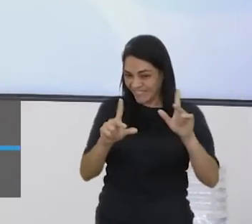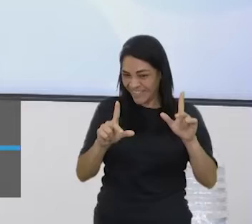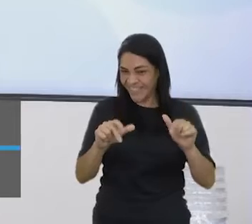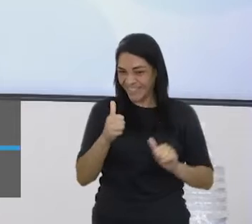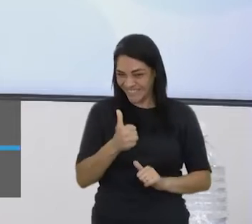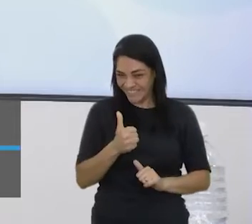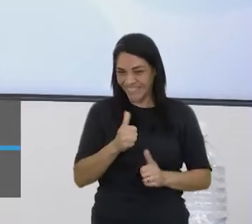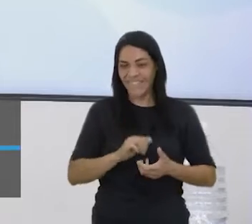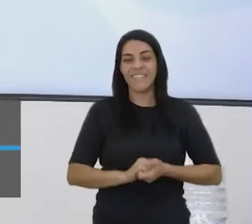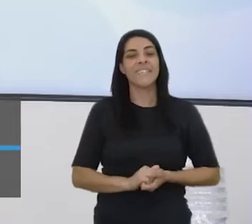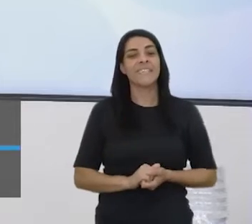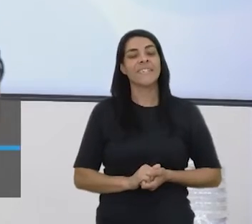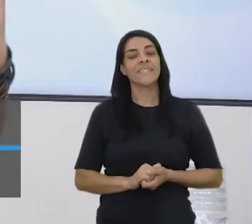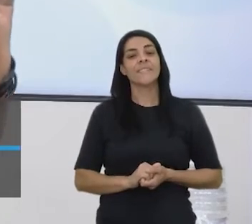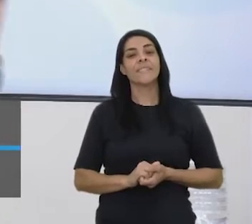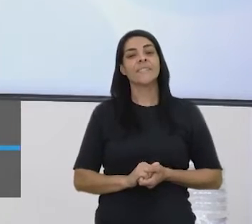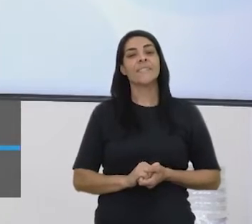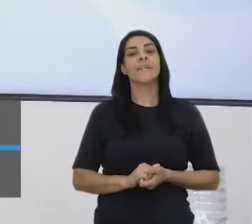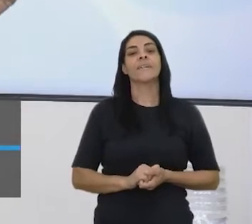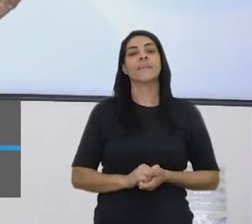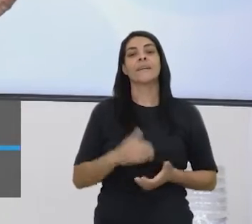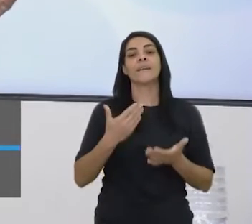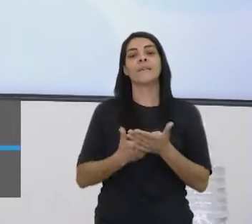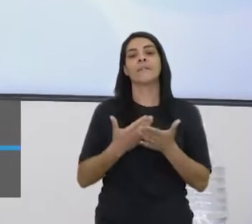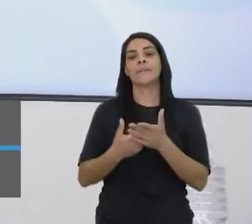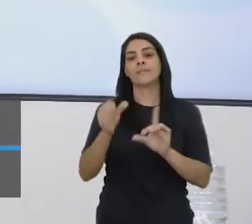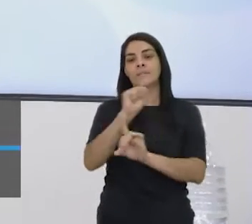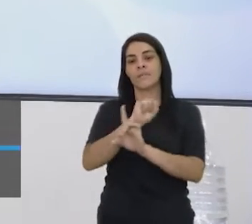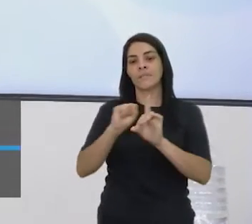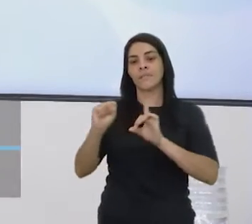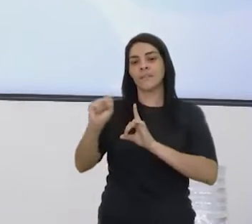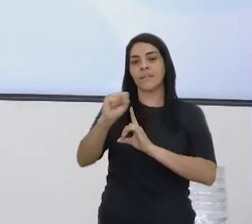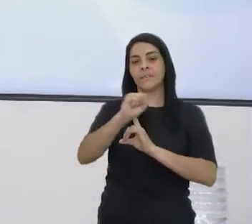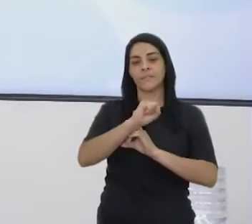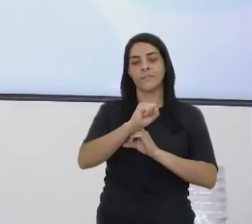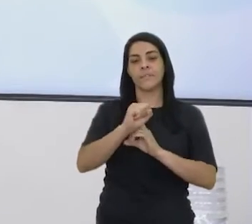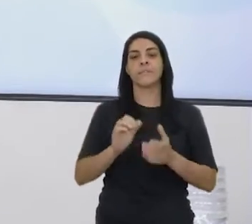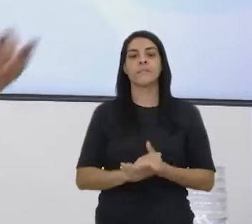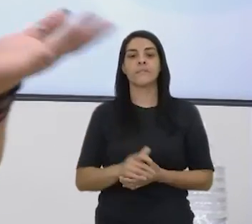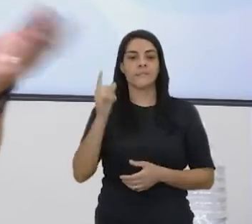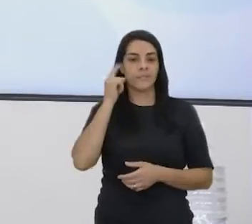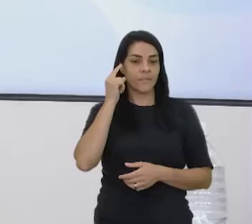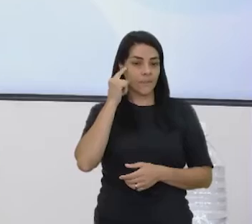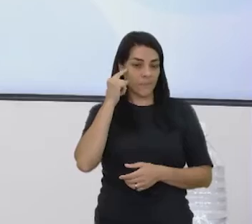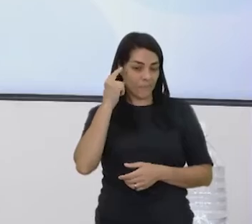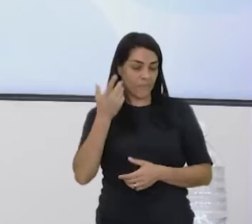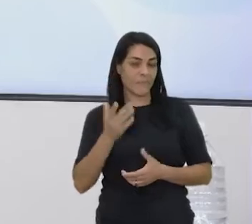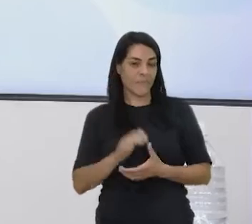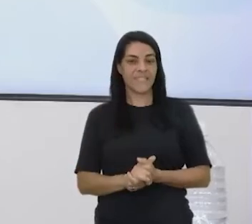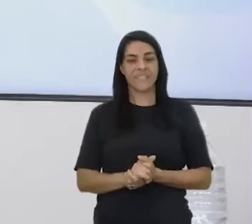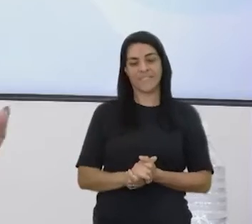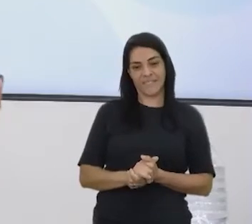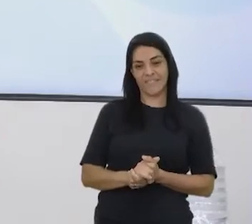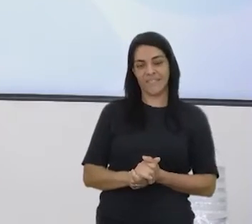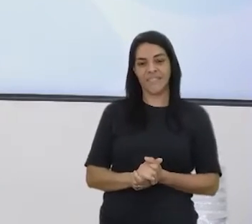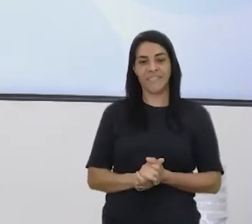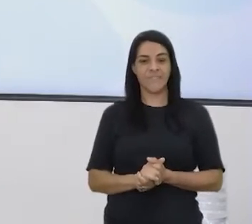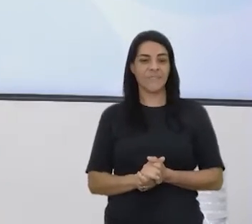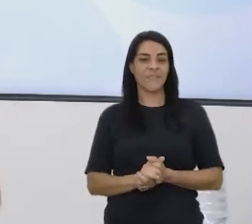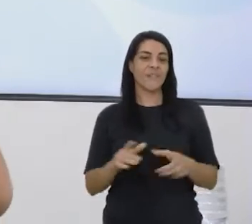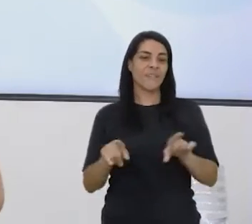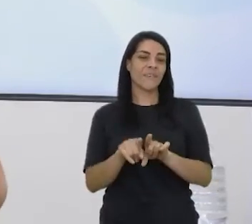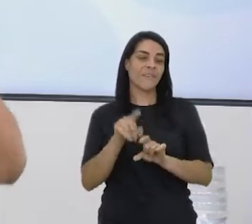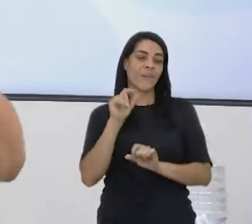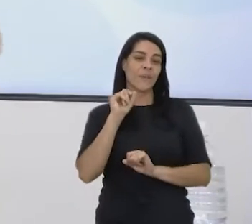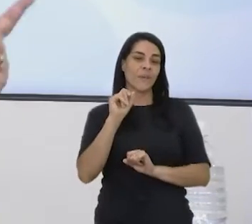retornamos aí aulas de sociologia efetivamente né e estamos de volta aqui não só para aula de Sociologia mas principalmente hoje